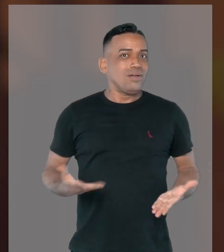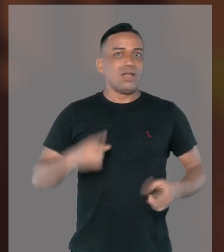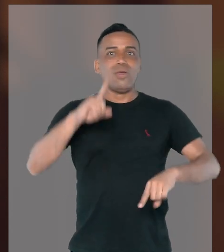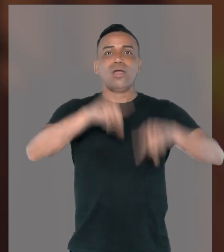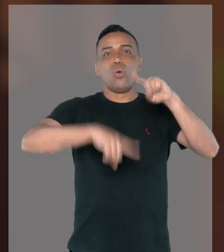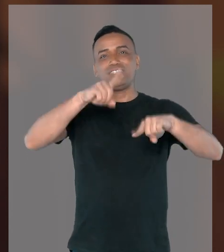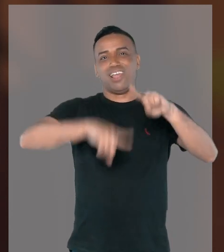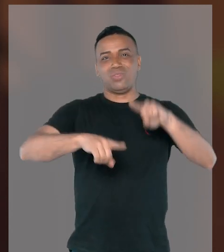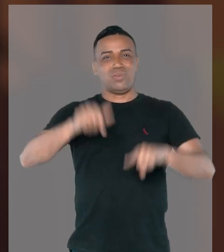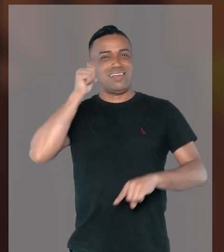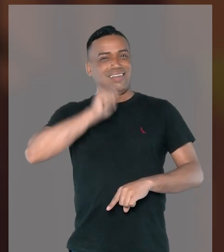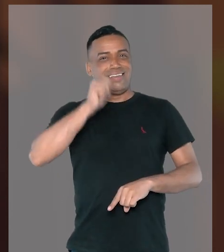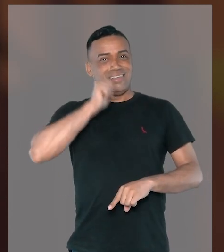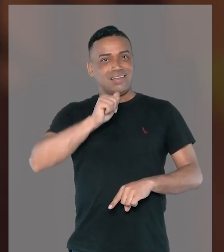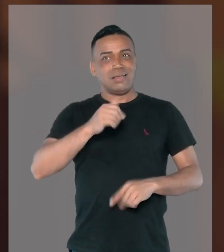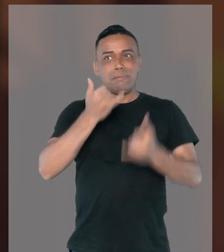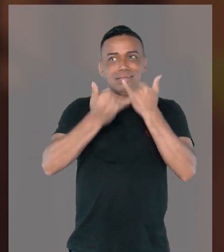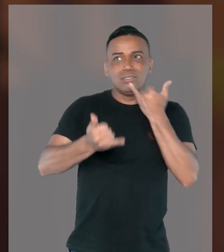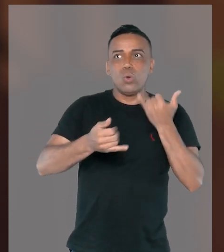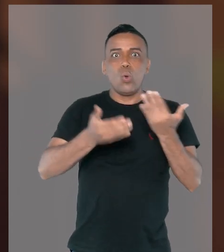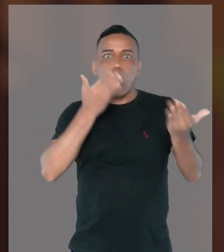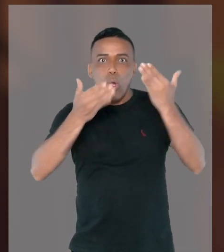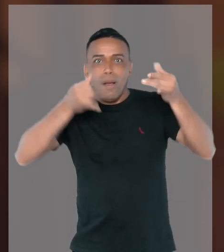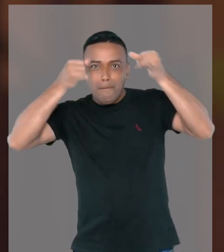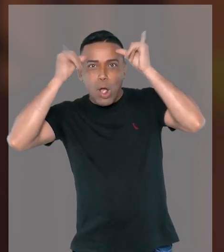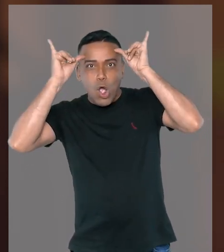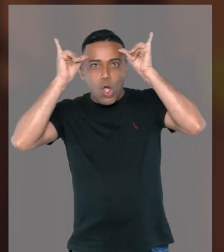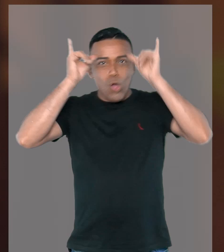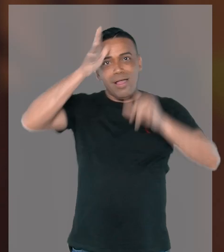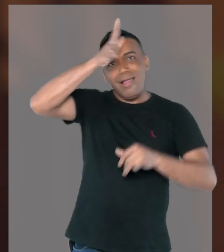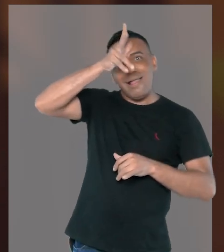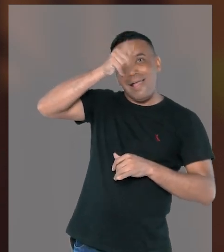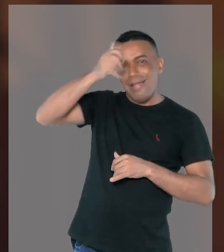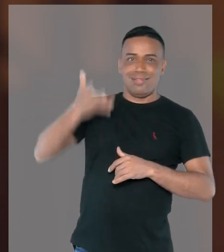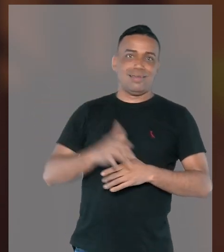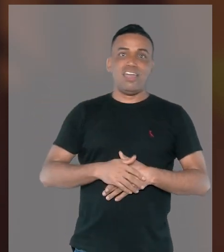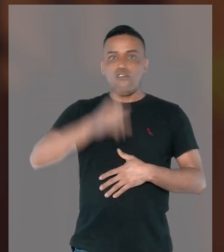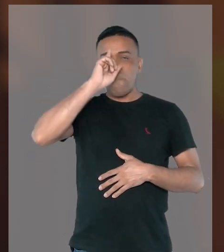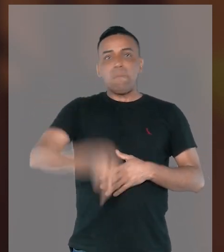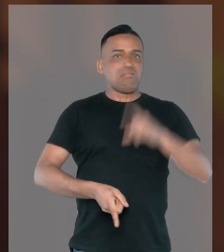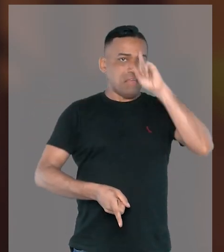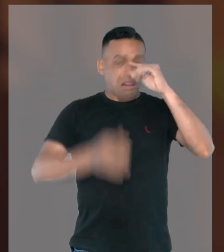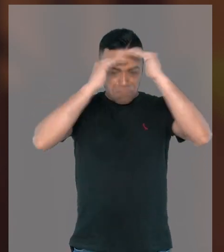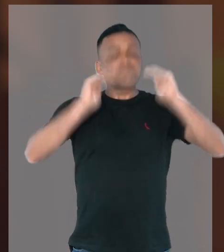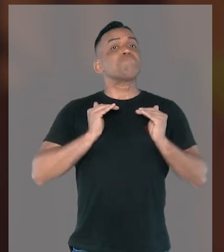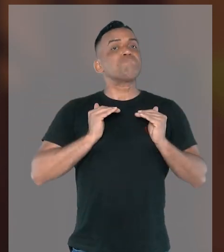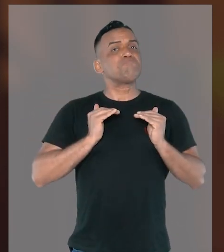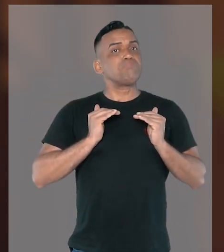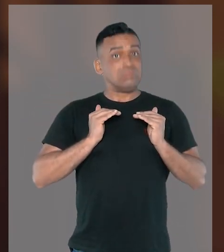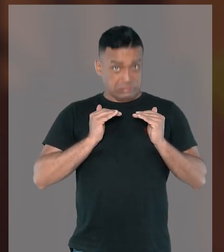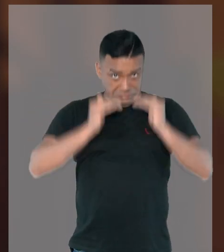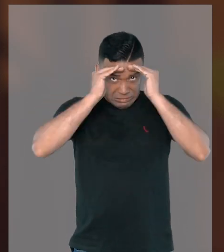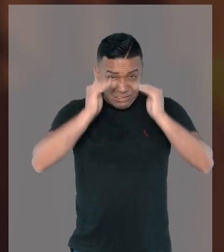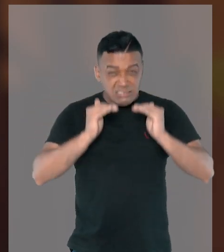objeto. Como boi, como galinha, e eu quero mandar nela, e ela tem que me obedecer. E ai